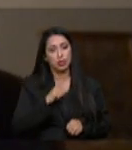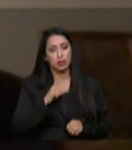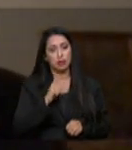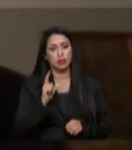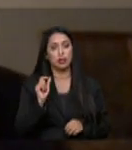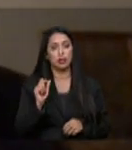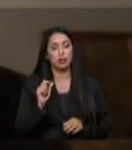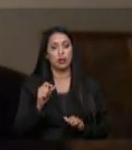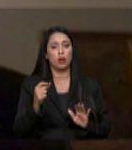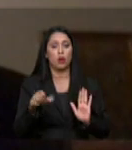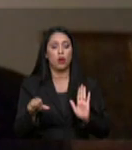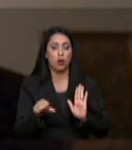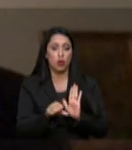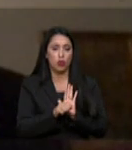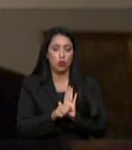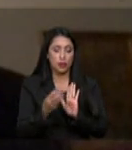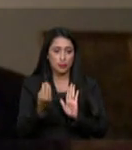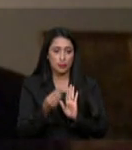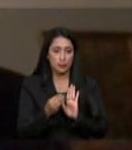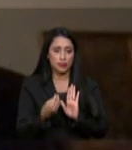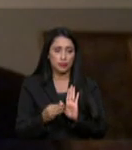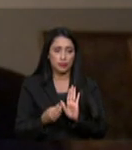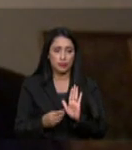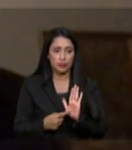elementares do crime